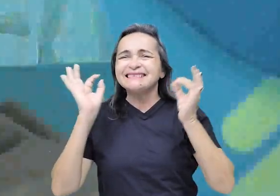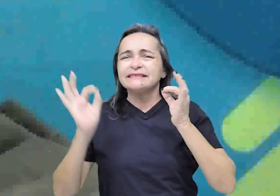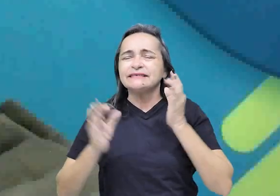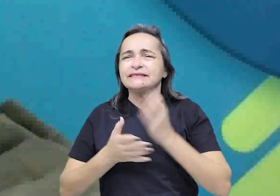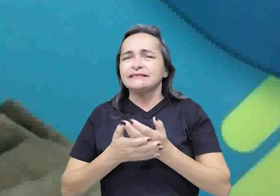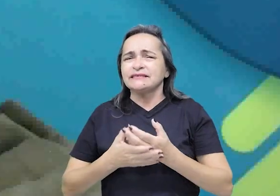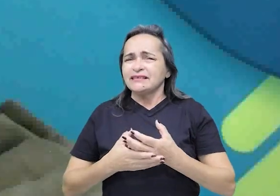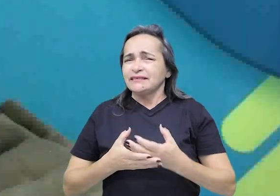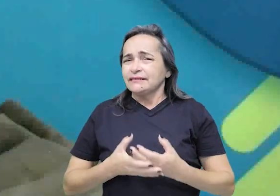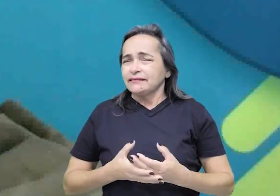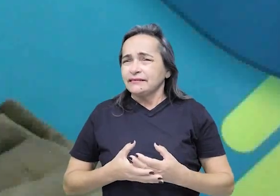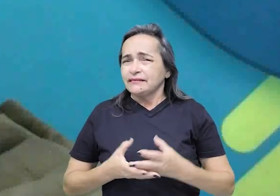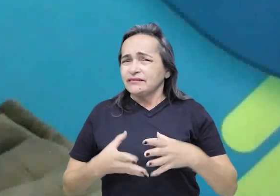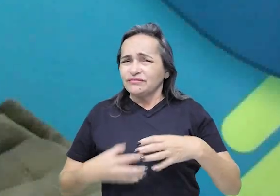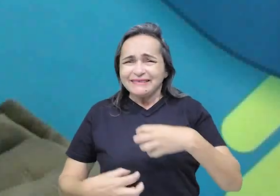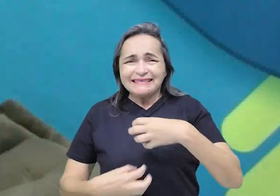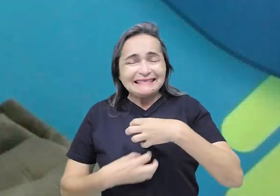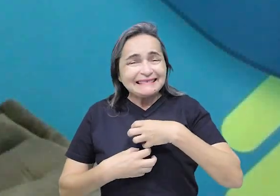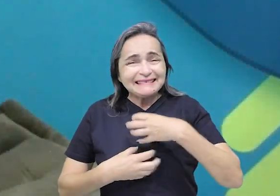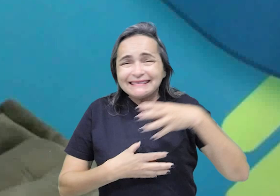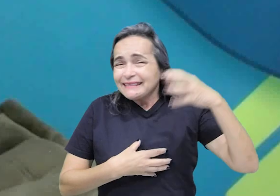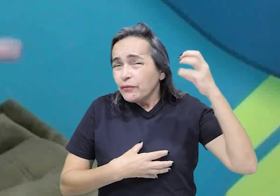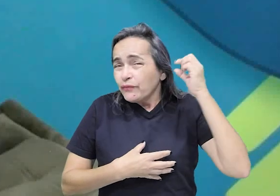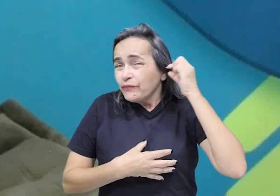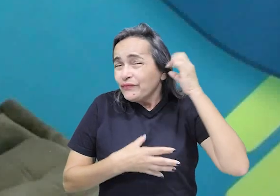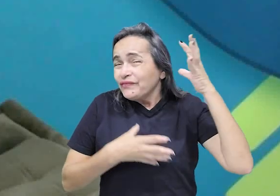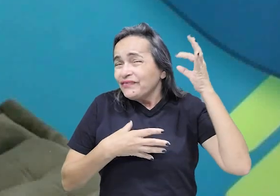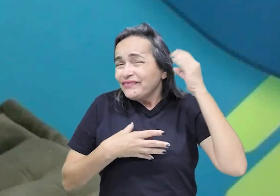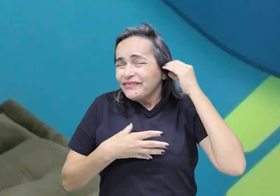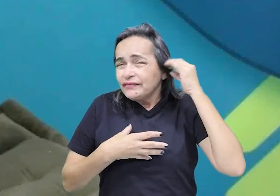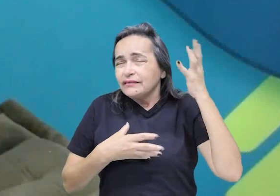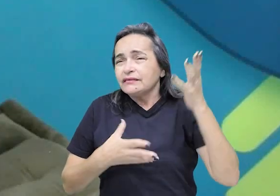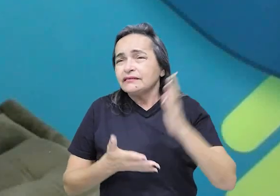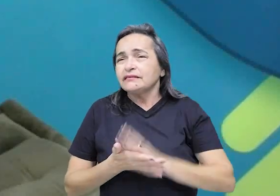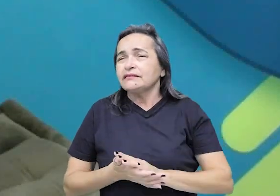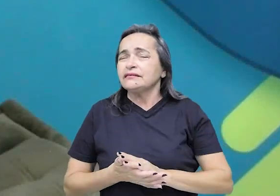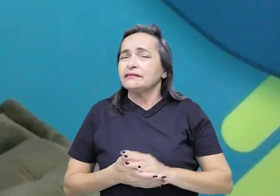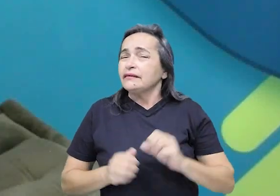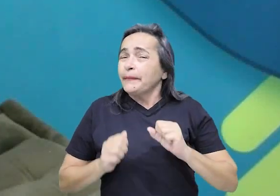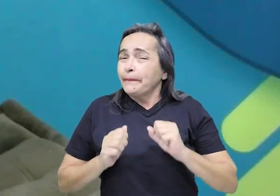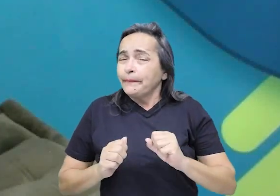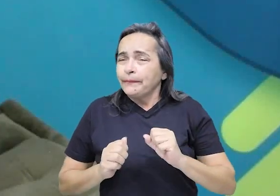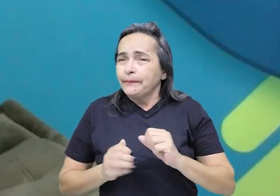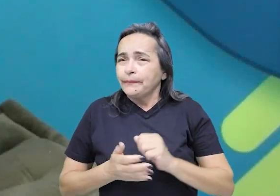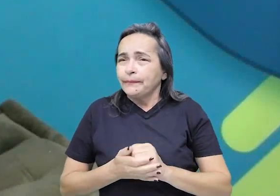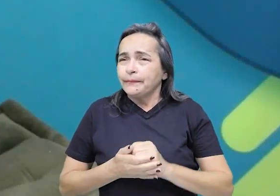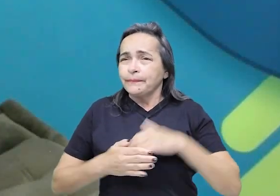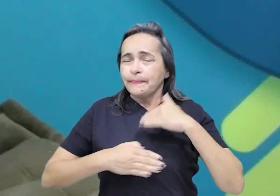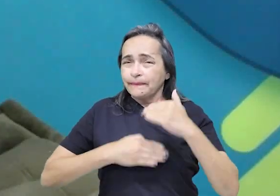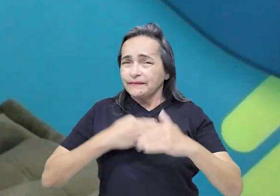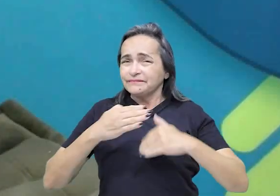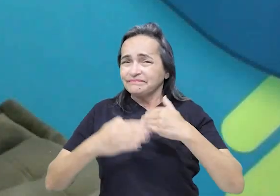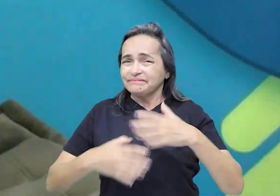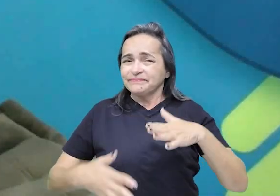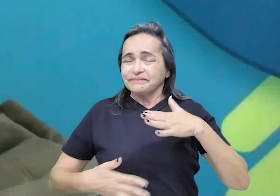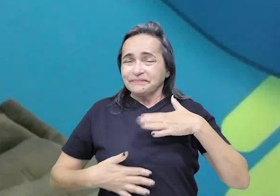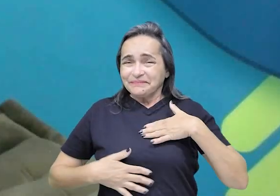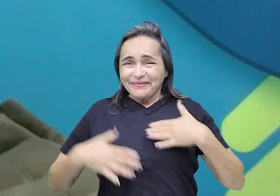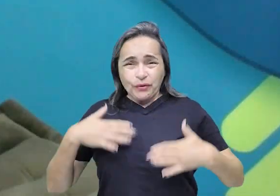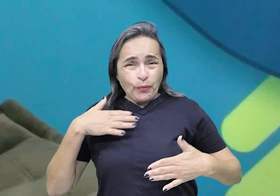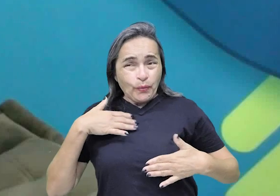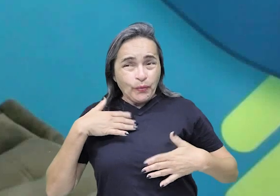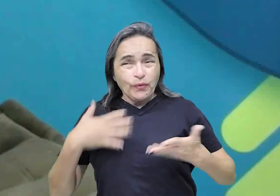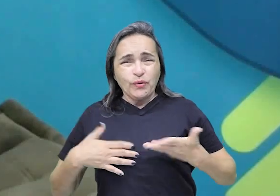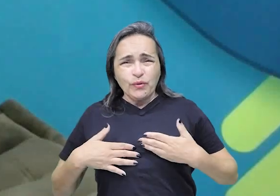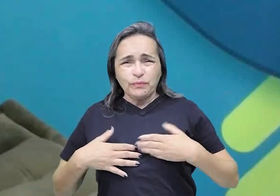uma sensibilidade maior. Sim. E essa sensibilidade pode gerar, inclusive, desconfortos fisiológicos,